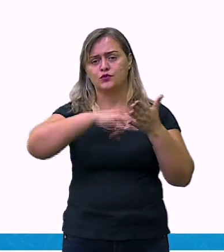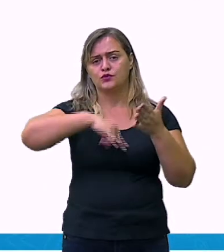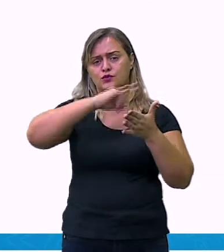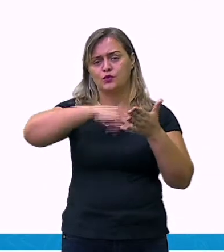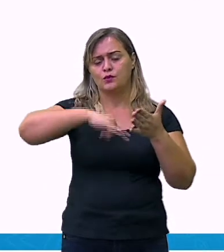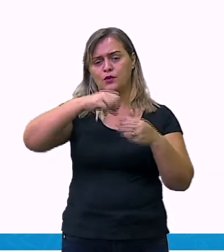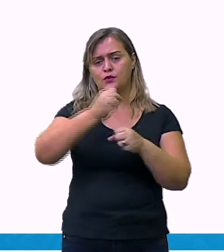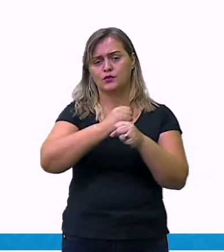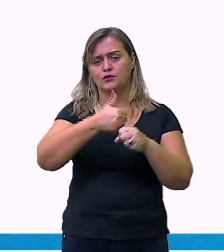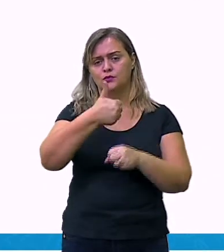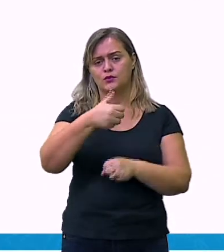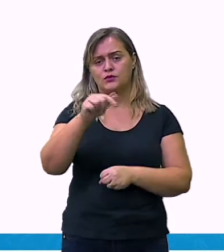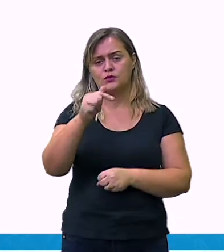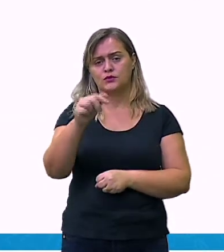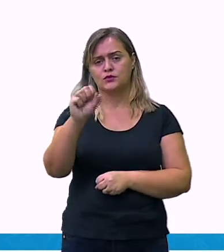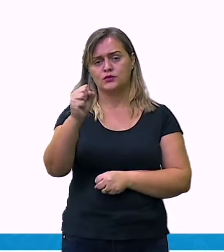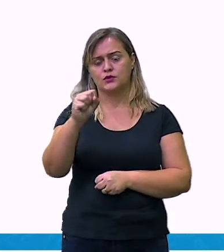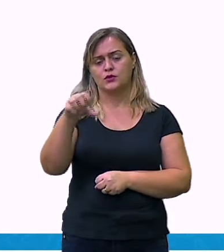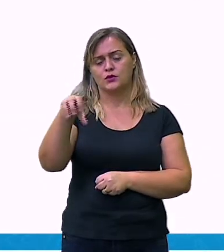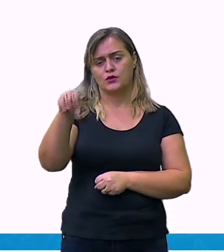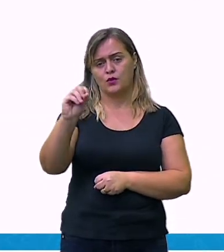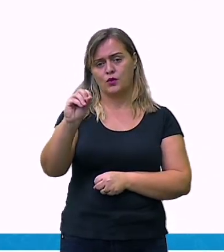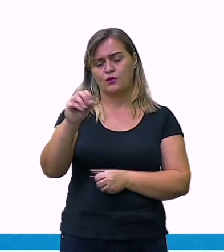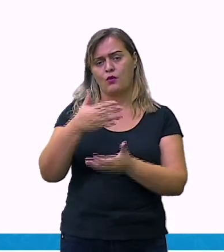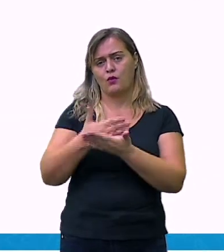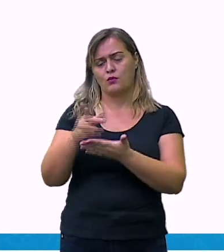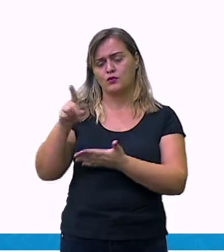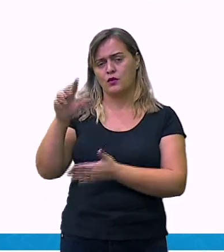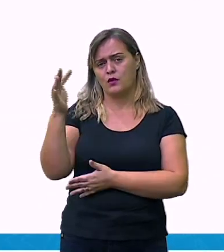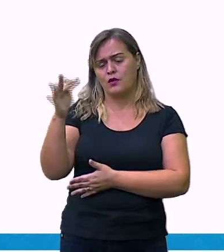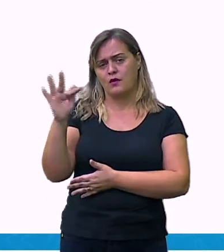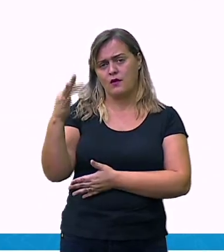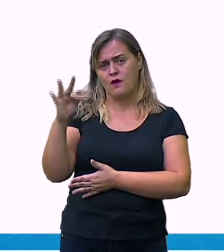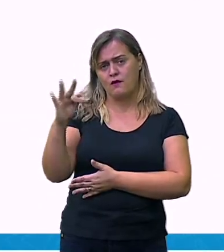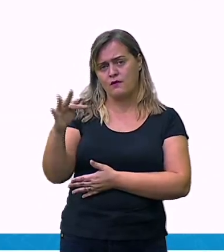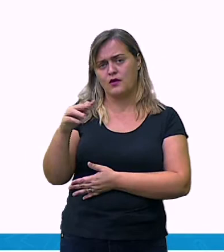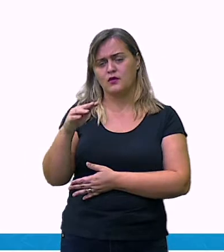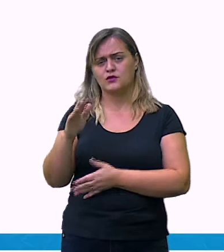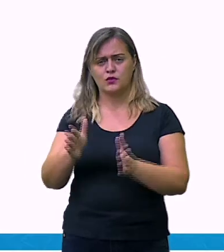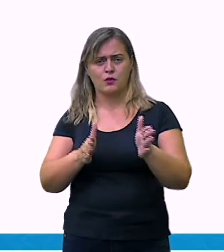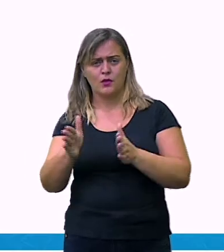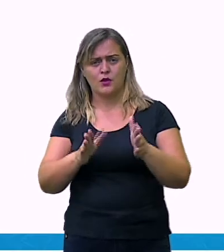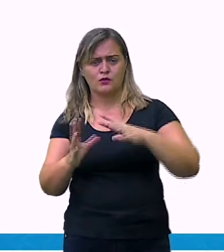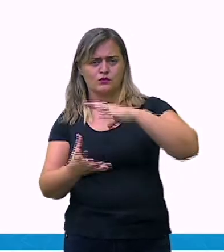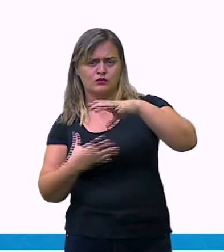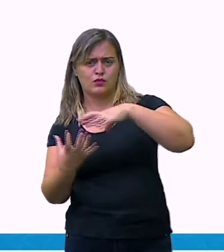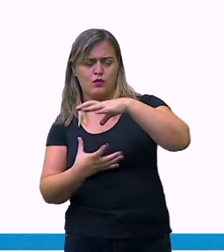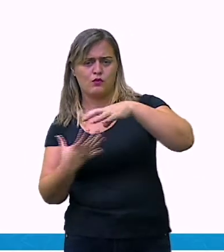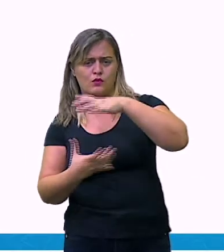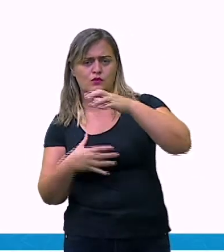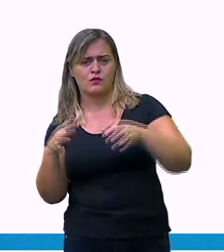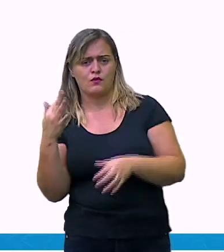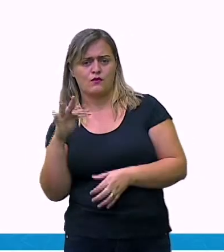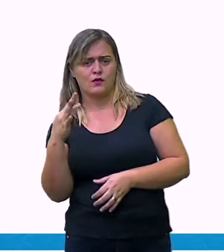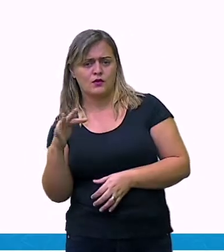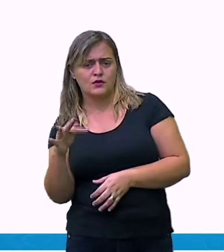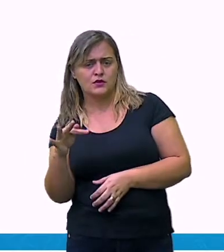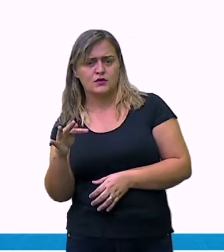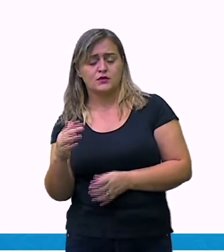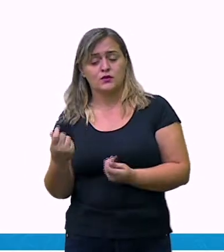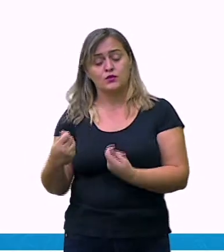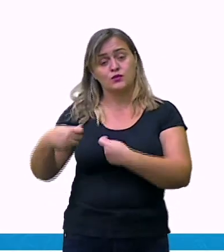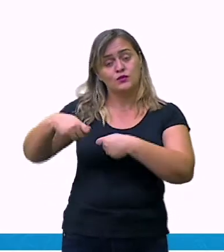1789, adotado na França por ocasião da Revolução Francesa e que serviu de base para a noção